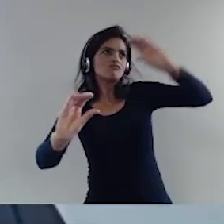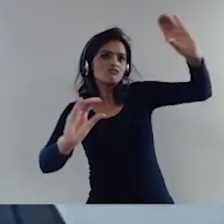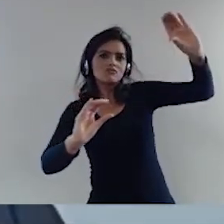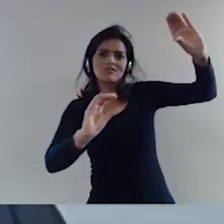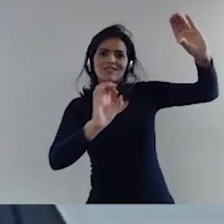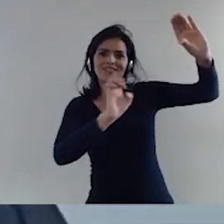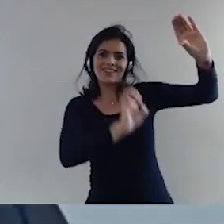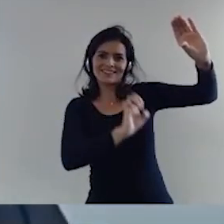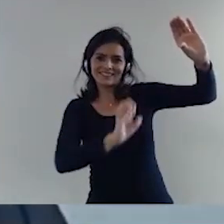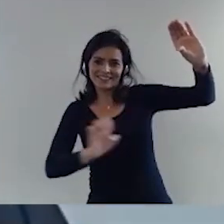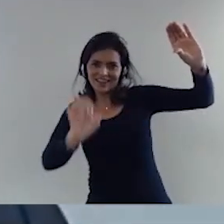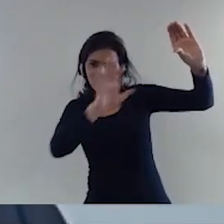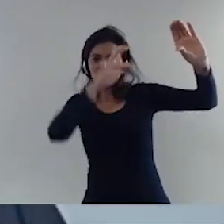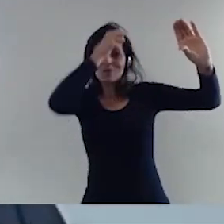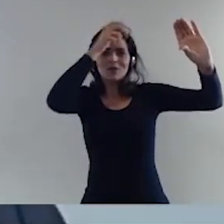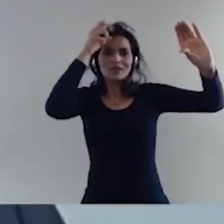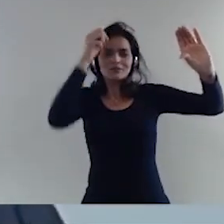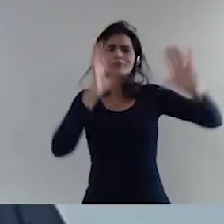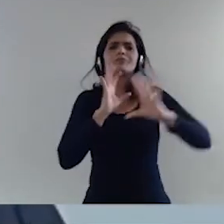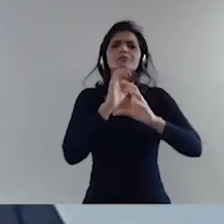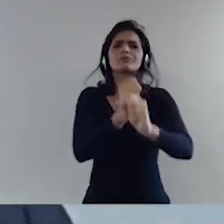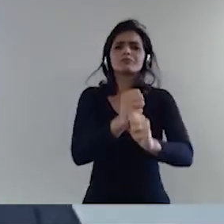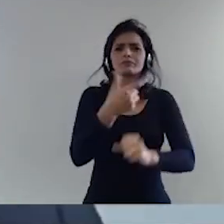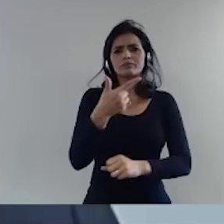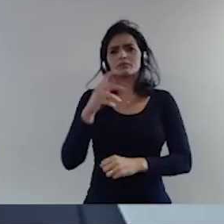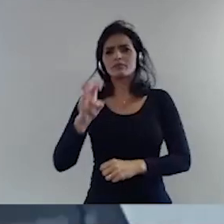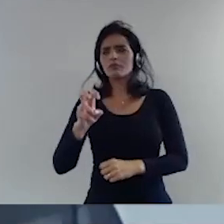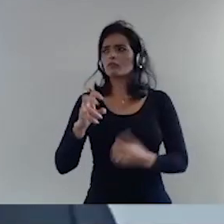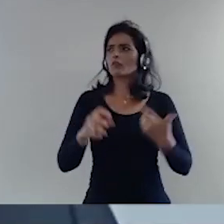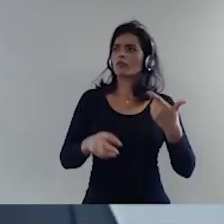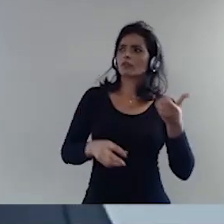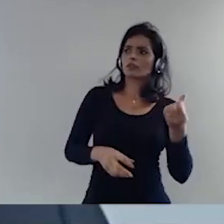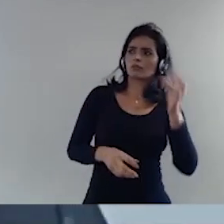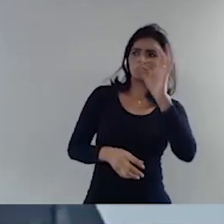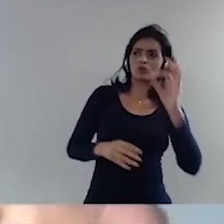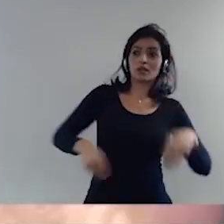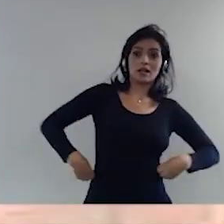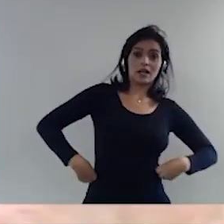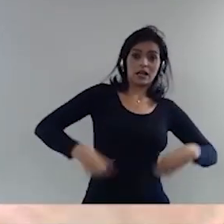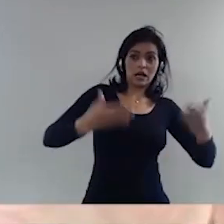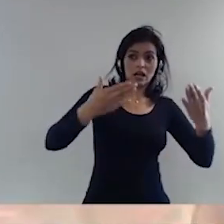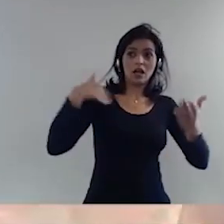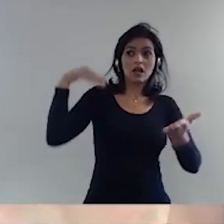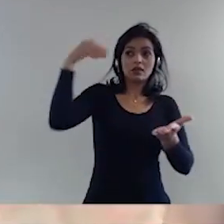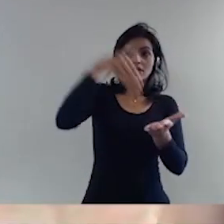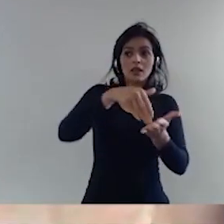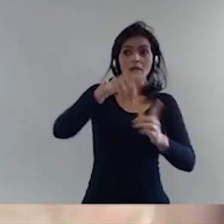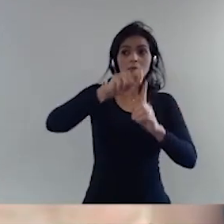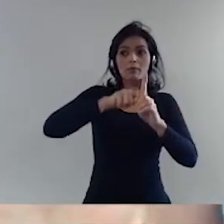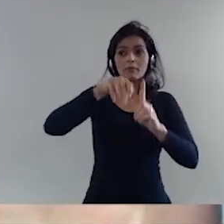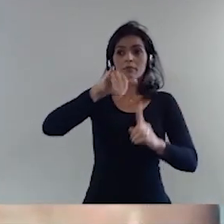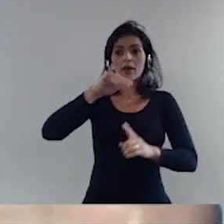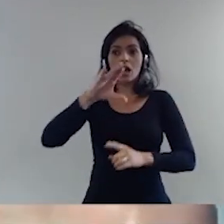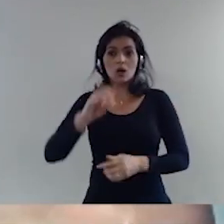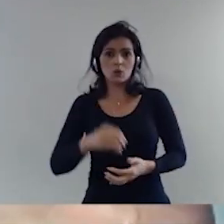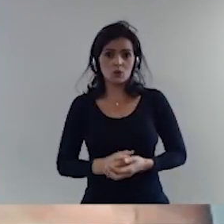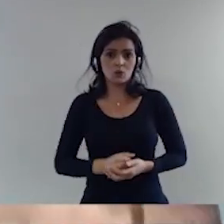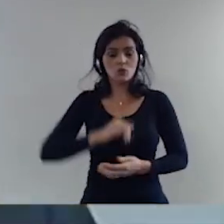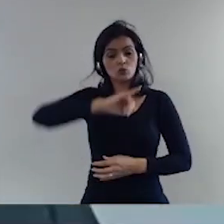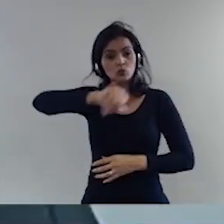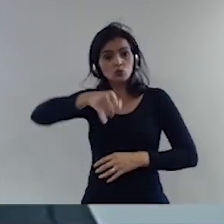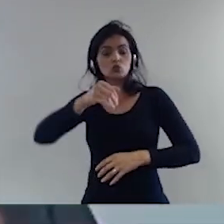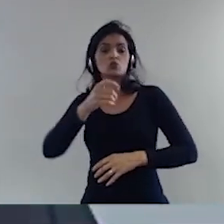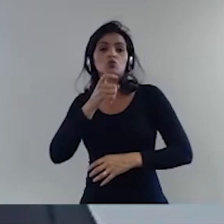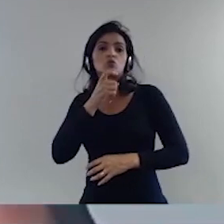Volto. Só 25%, 26% desse orçamento foi gasto até o mês de maio, junho,